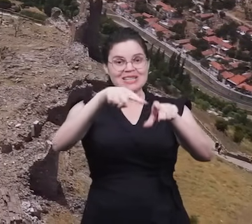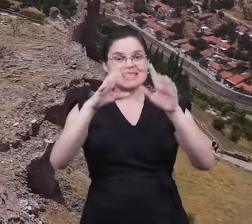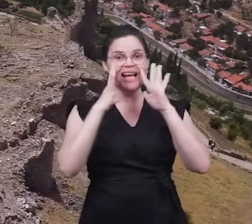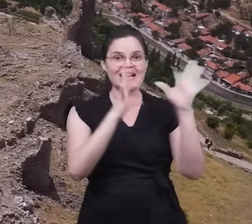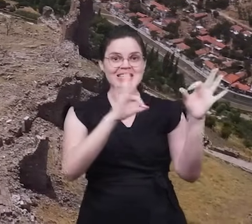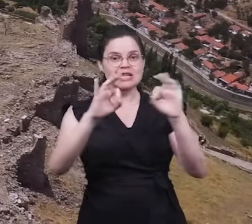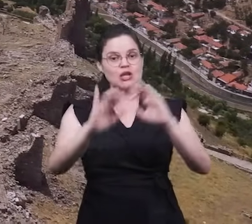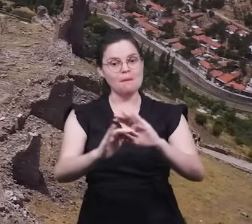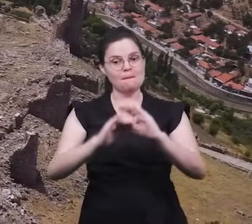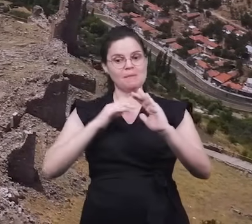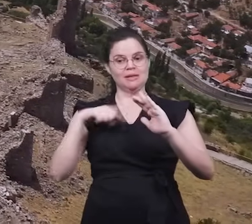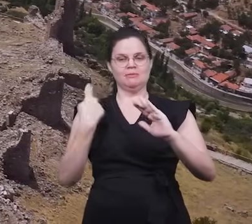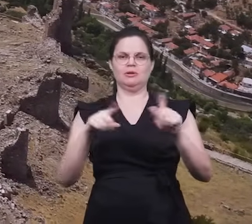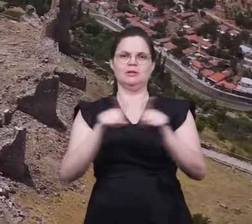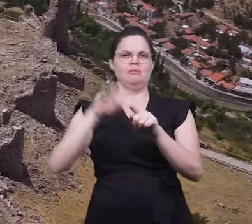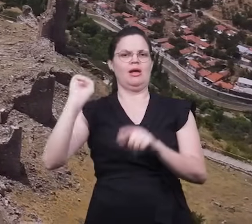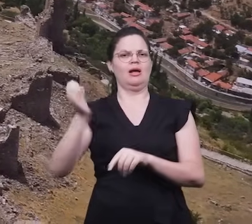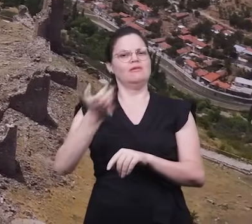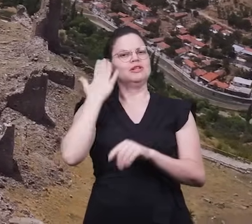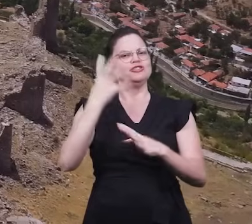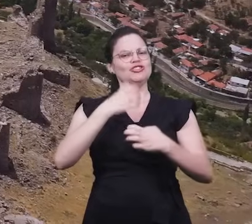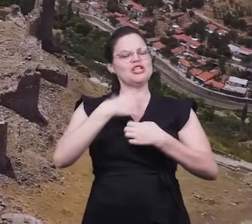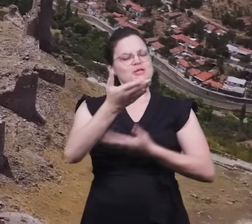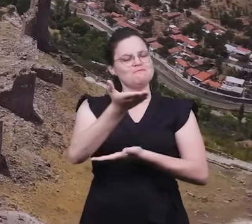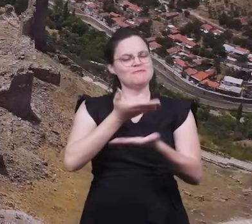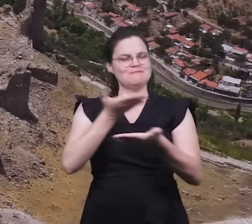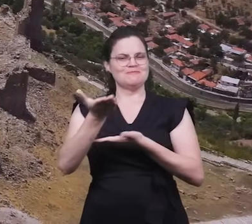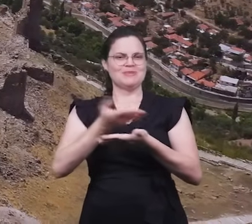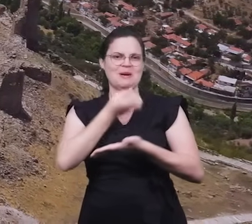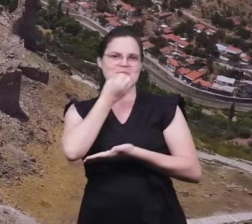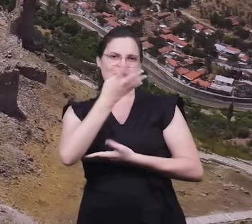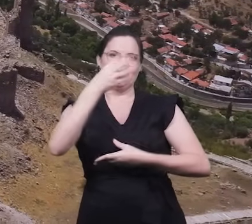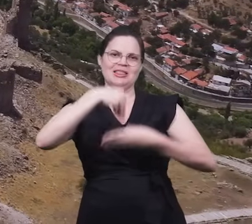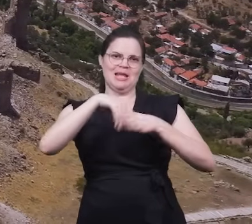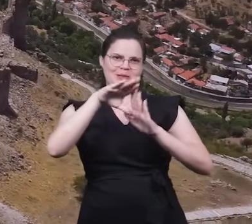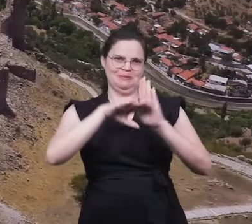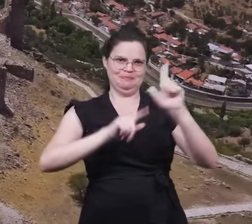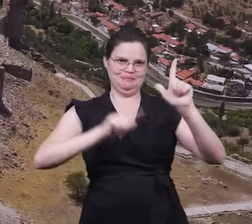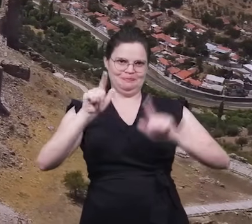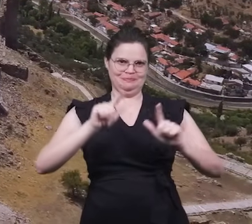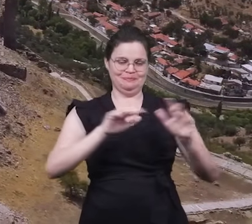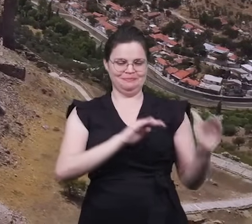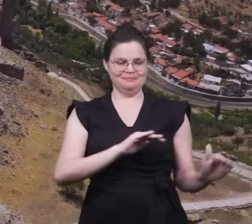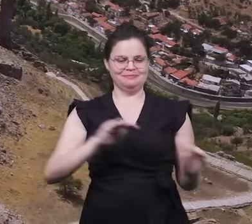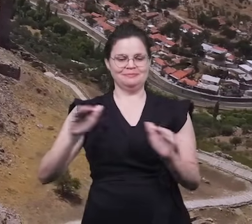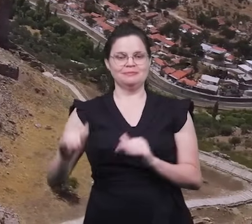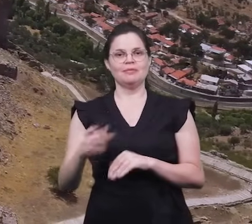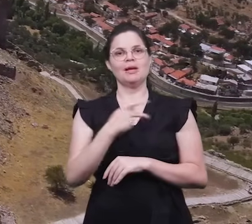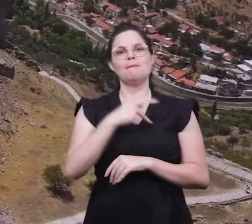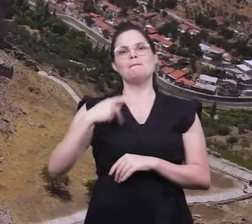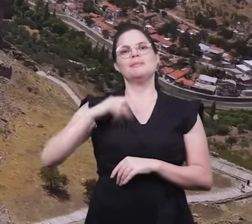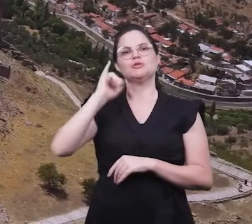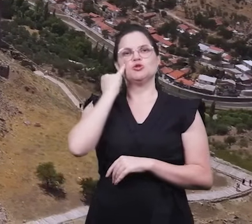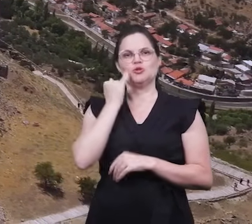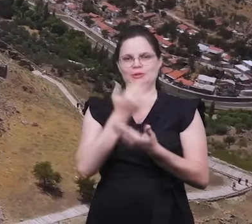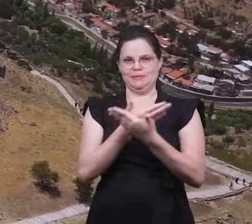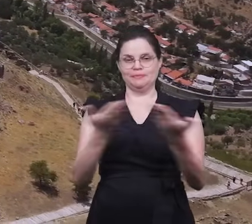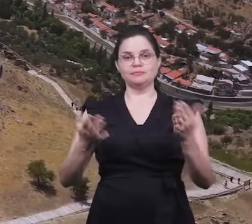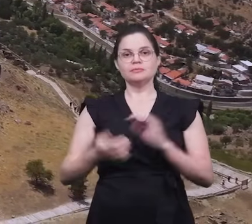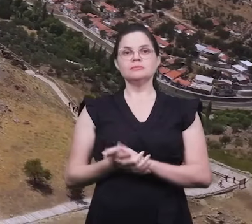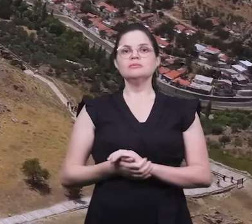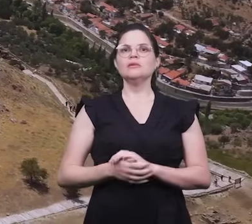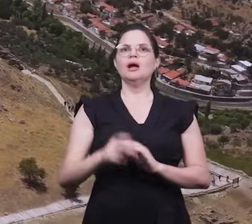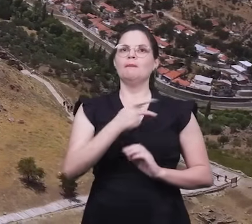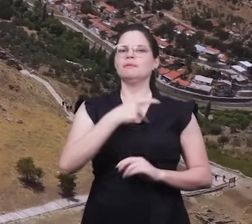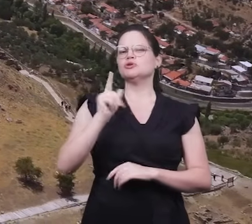inteiram conosco nesses programas. Muito bem. O pastor Gideuti falou alguns aspectos muito interessantes aqui. Um